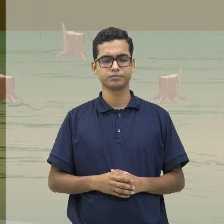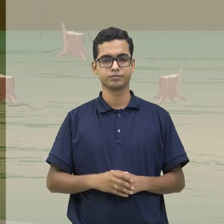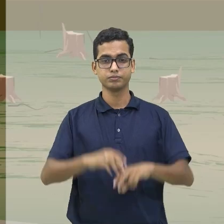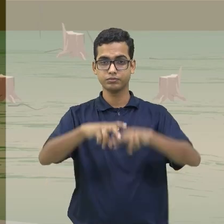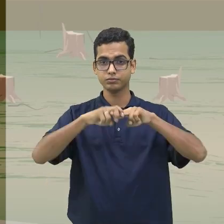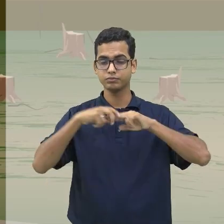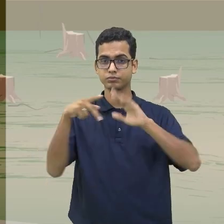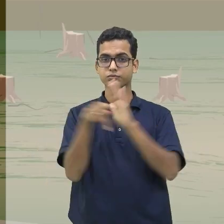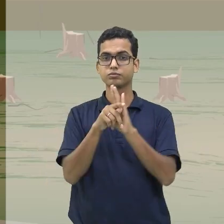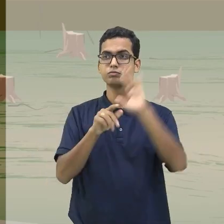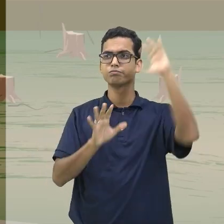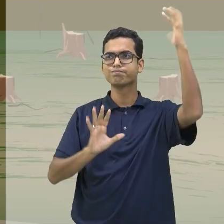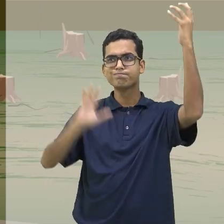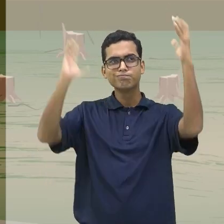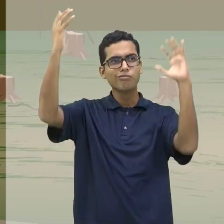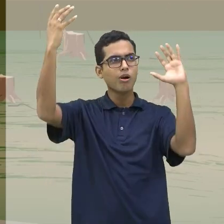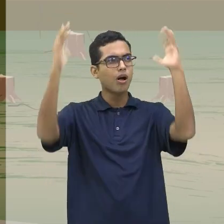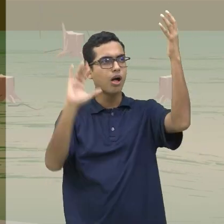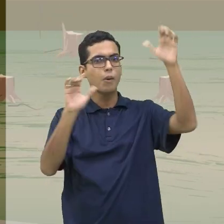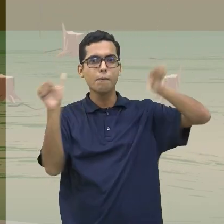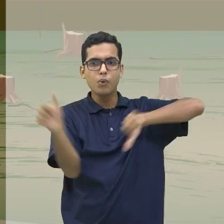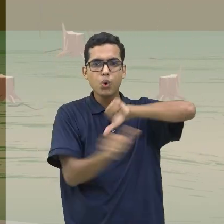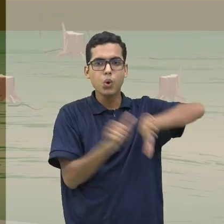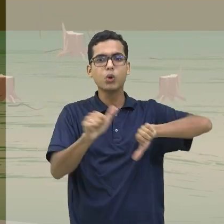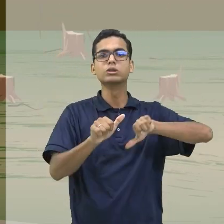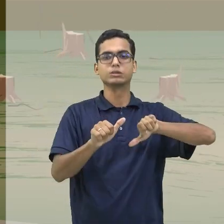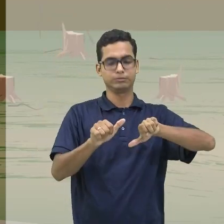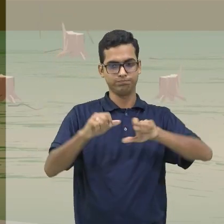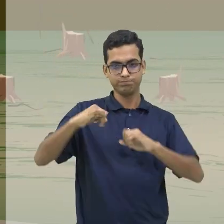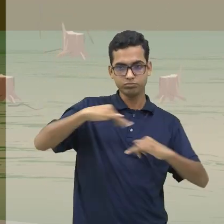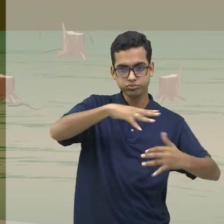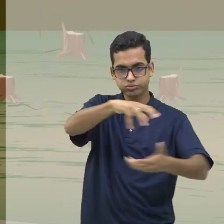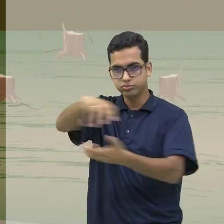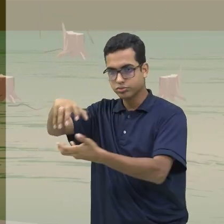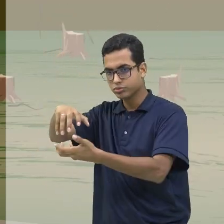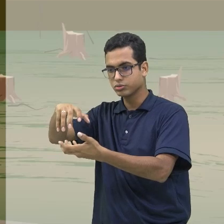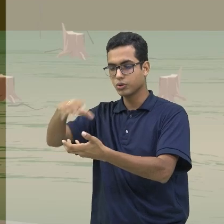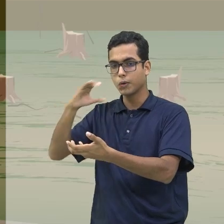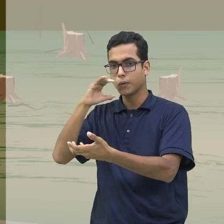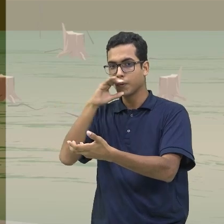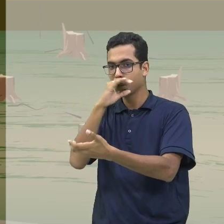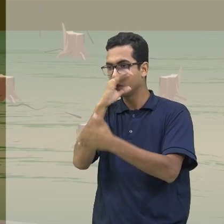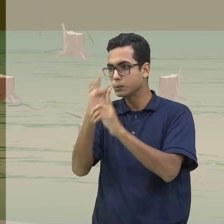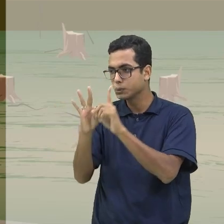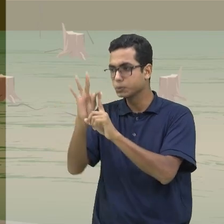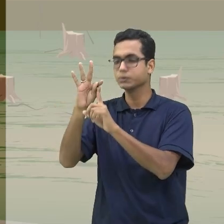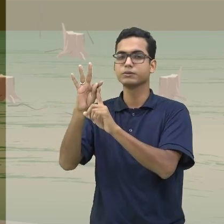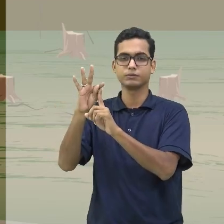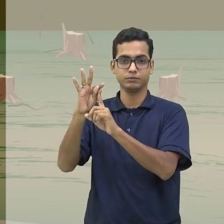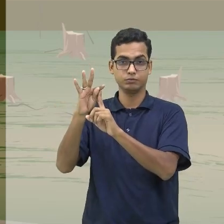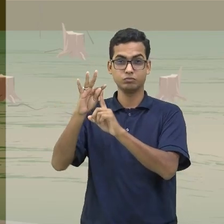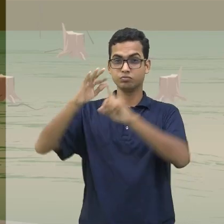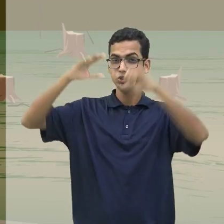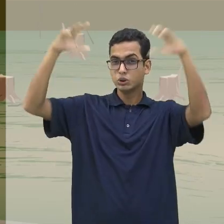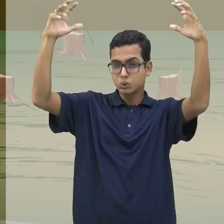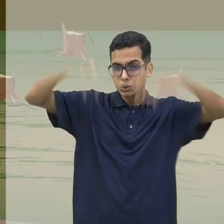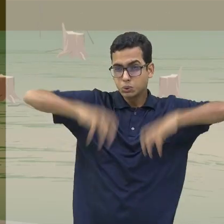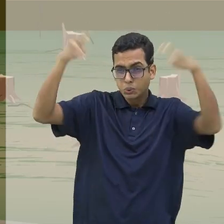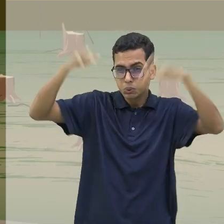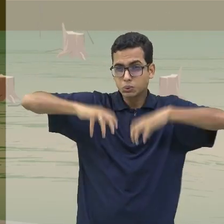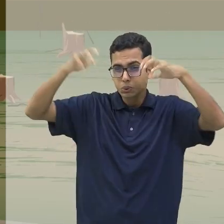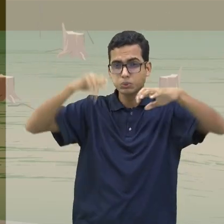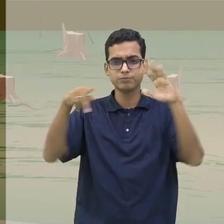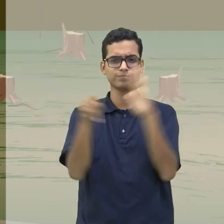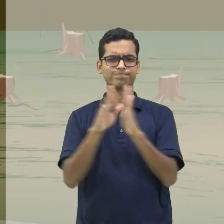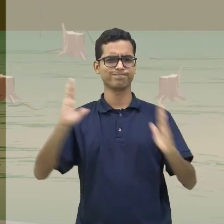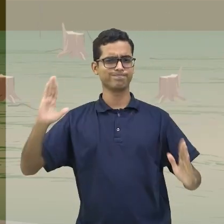mudanças climáticas. O nosso planeta está aquecendo. Então, quando chove muito, em um curto